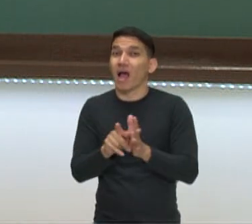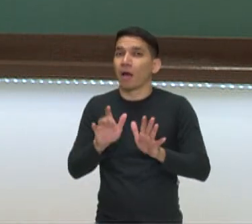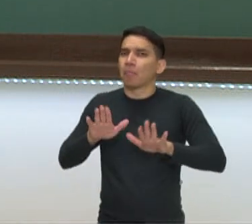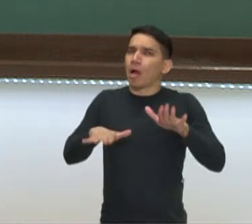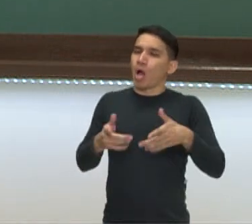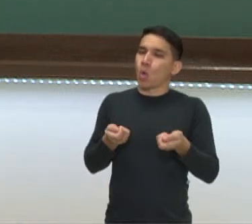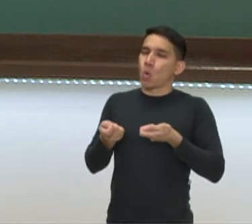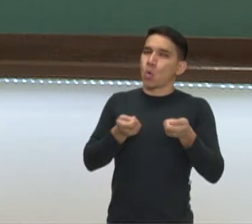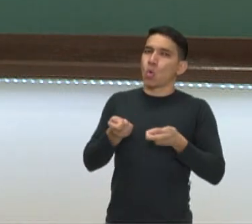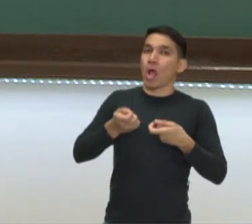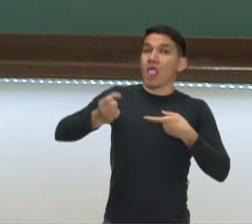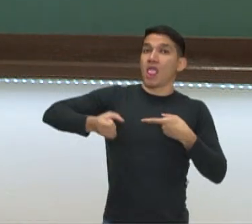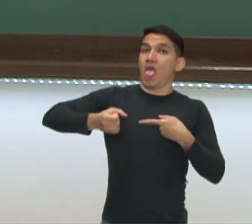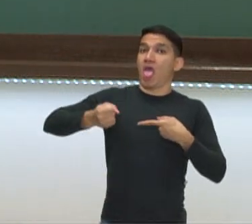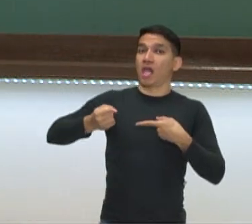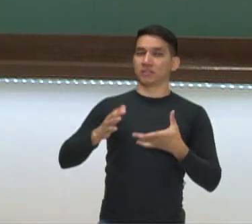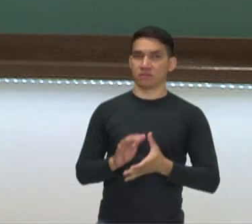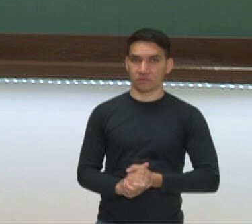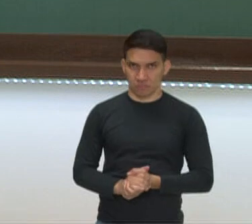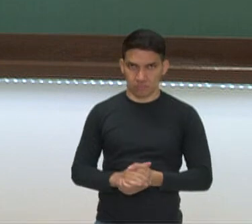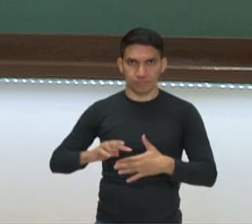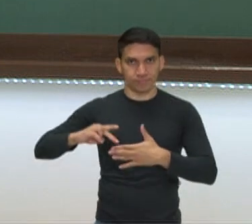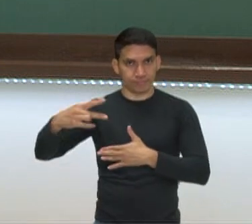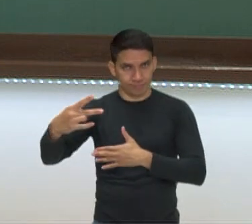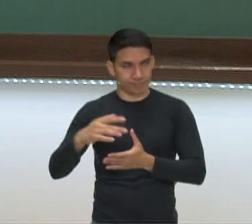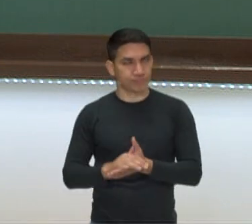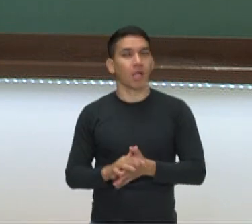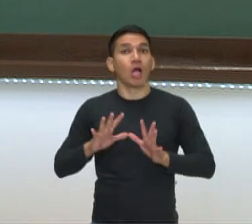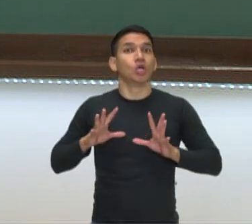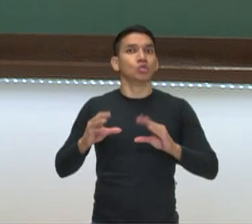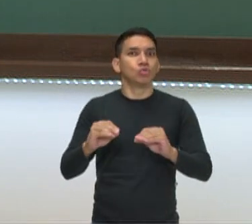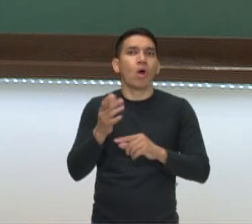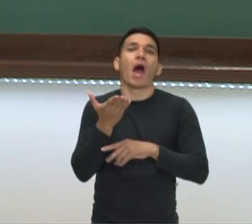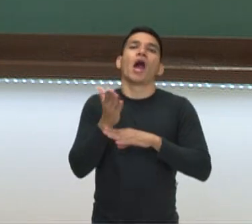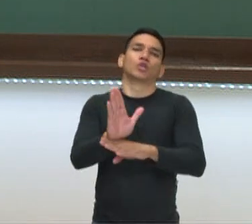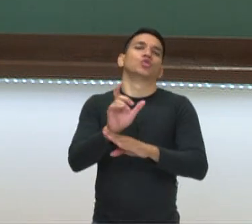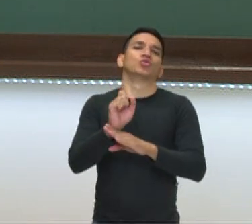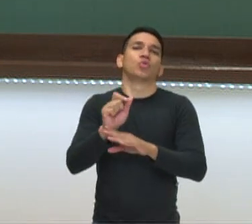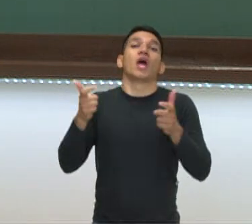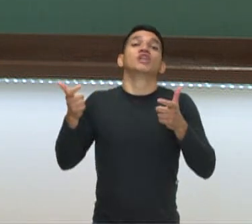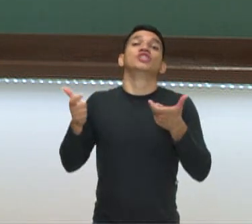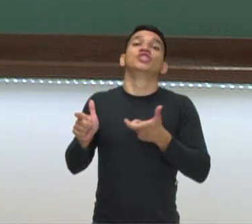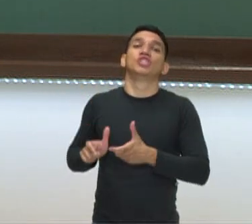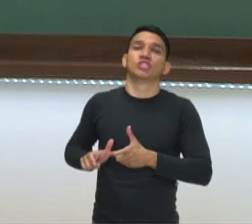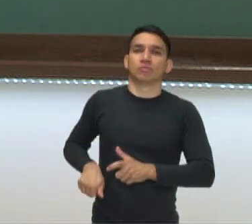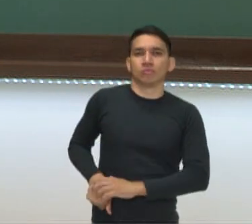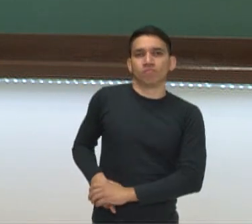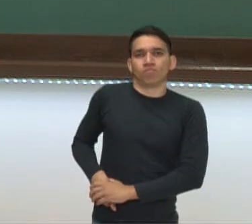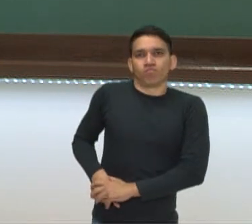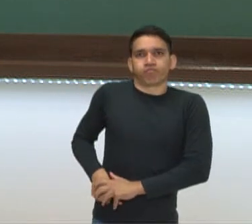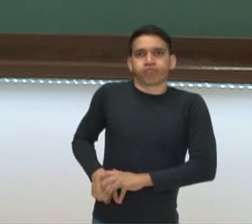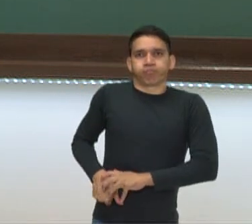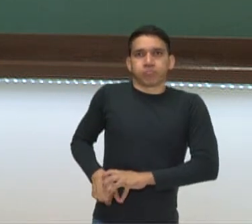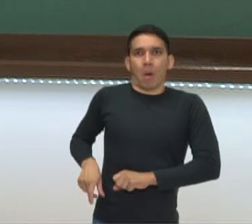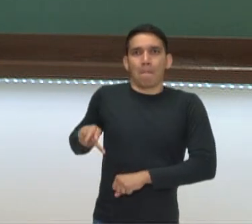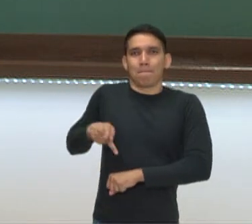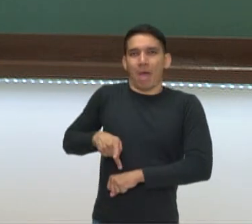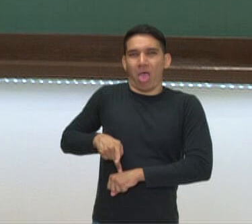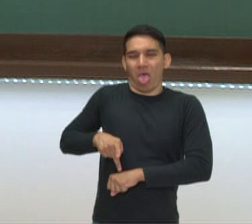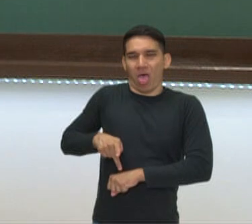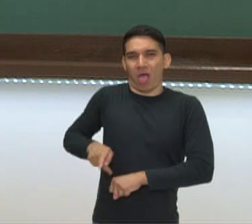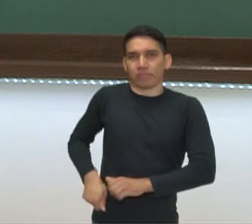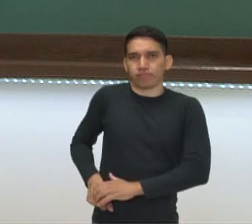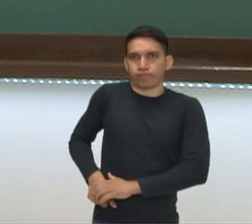laticínios. Tudo isso ajuda, né, a diminuir a chance de formação de cálculos ou pedras nos